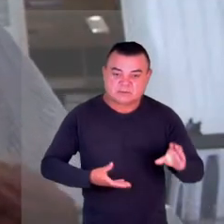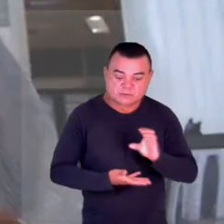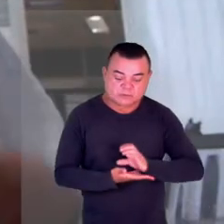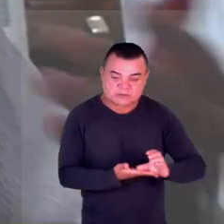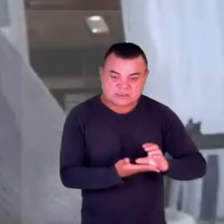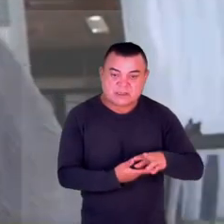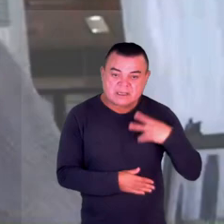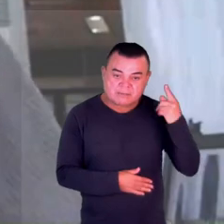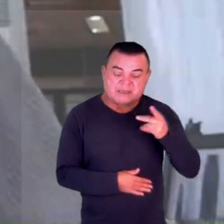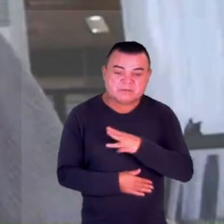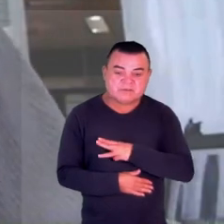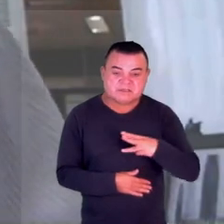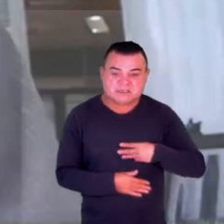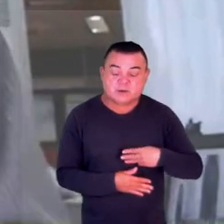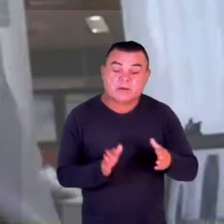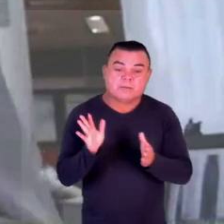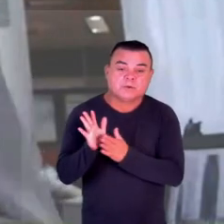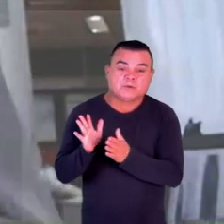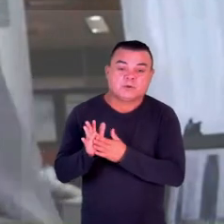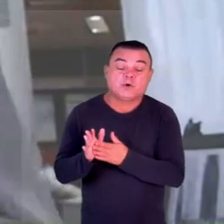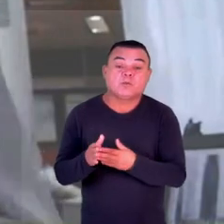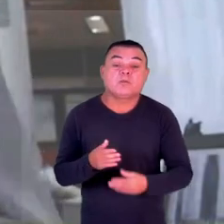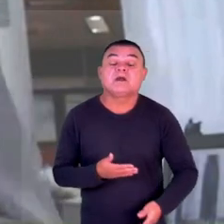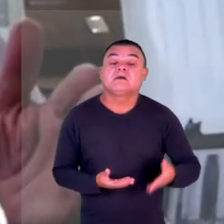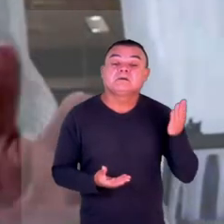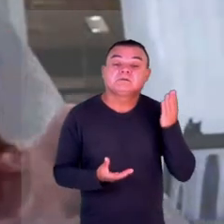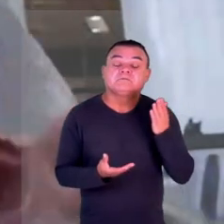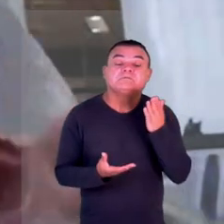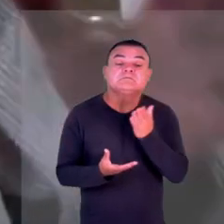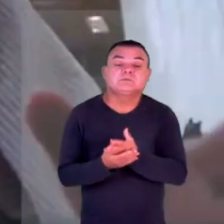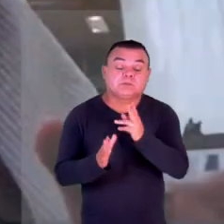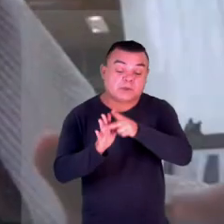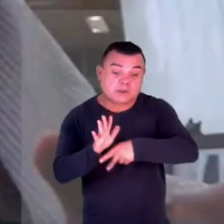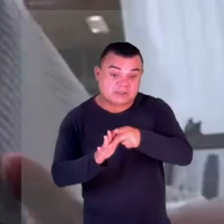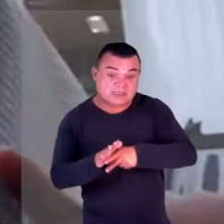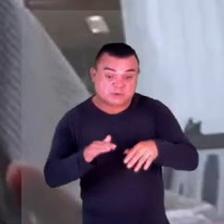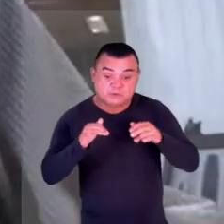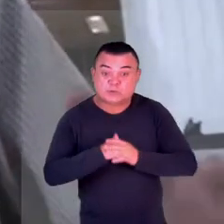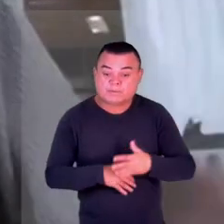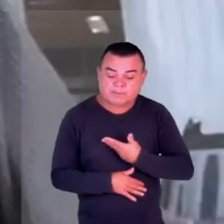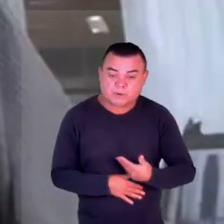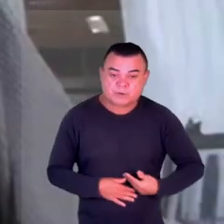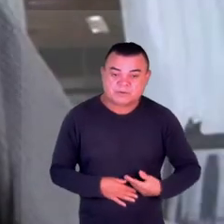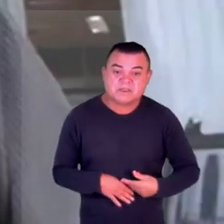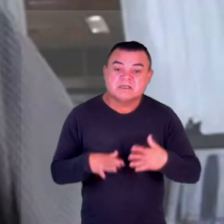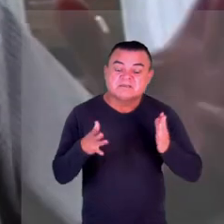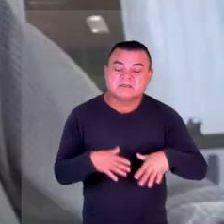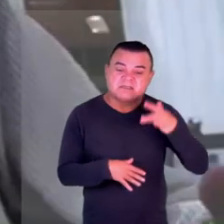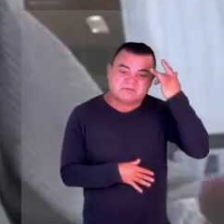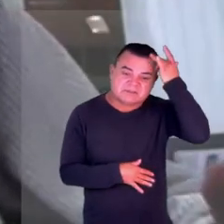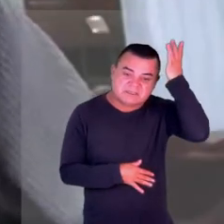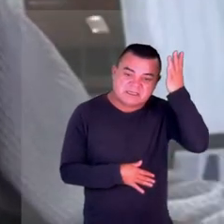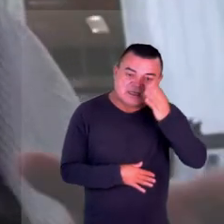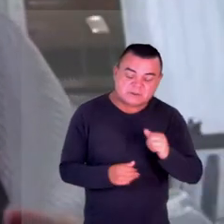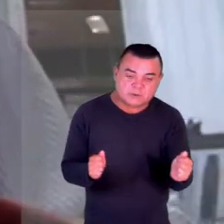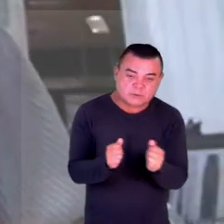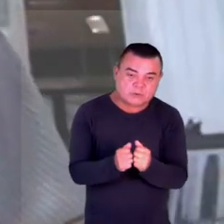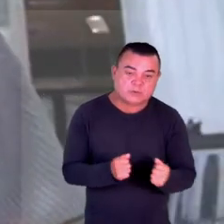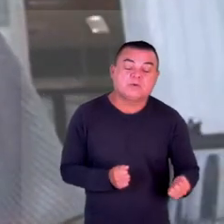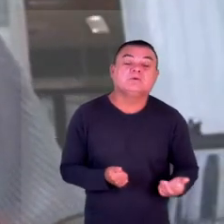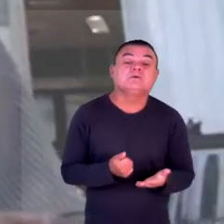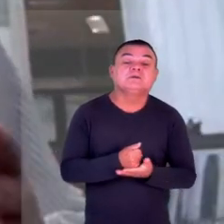uma ação civil pública é tá tudo né facilitado e fundamentado nessa nessa